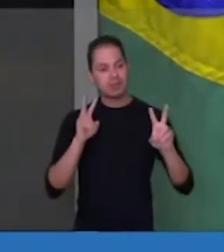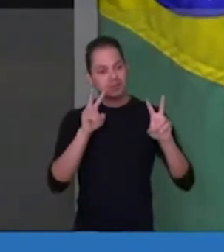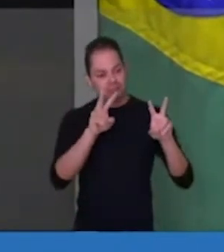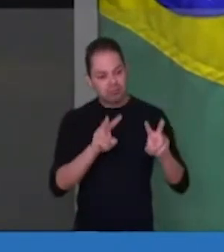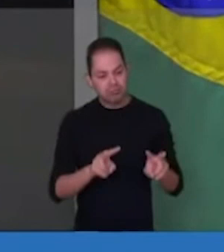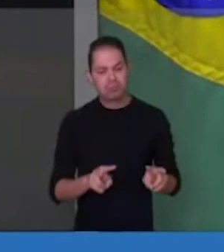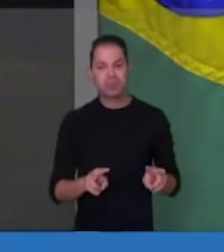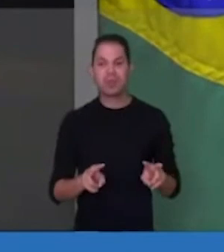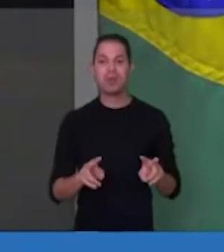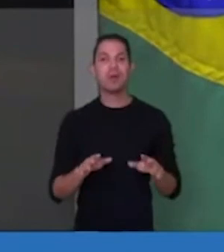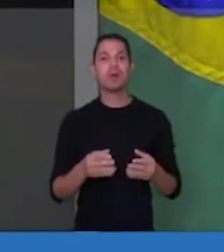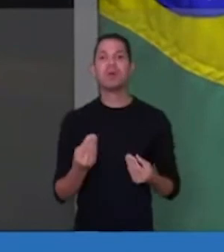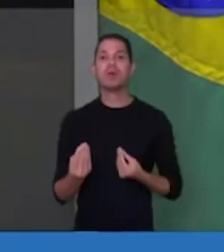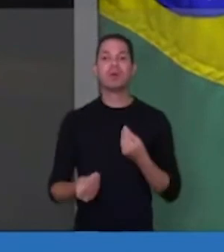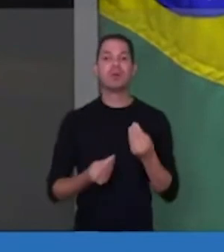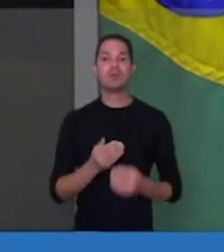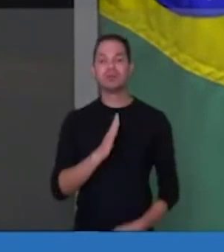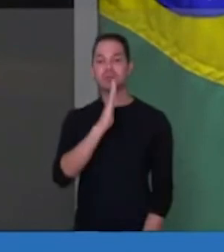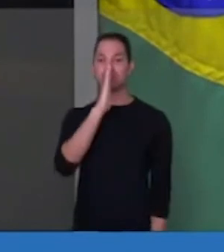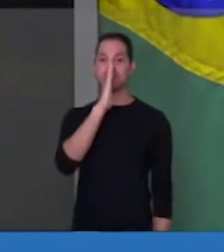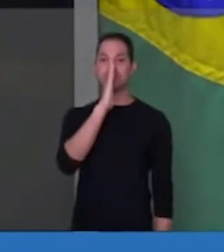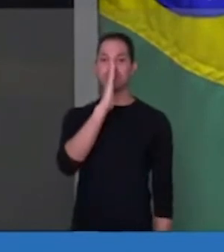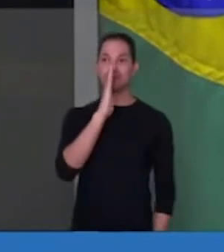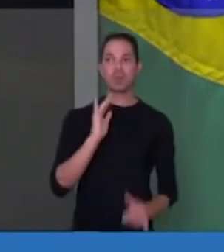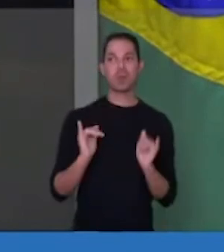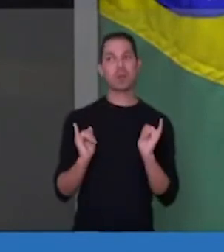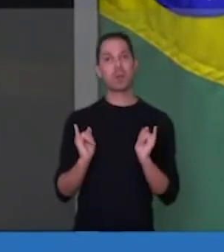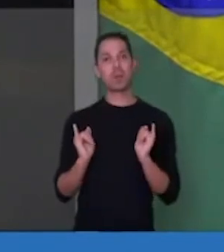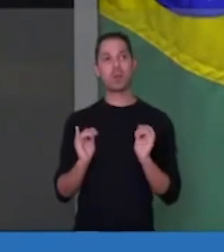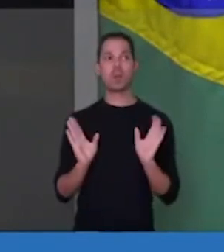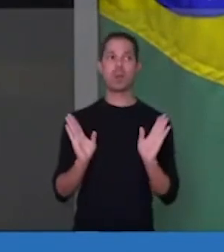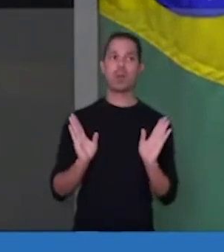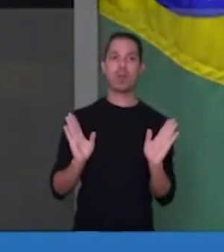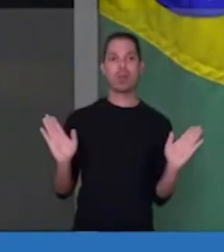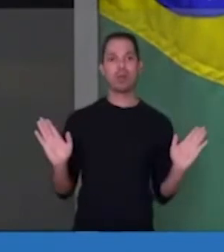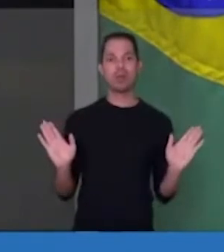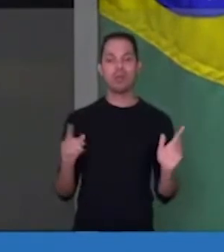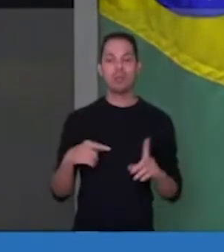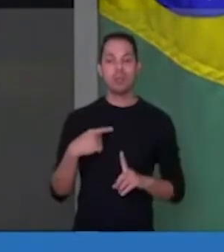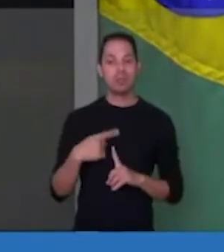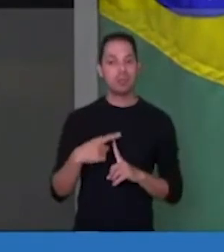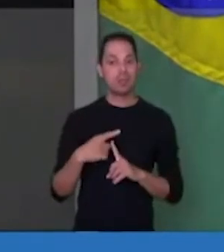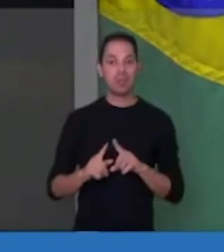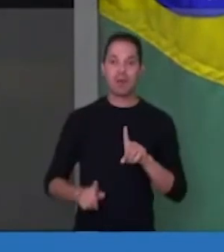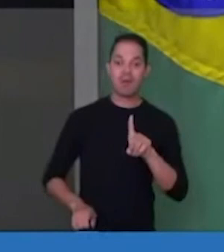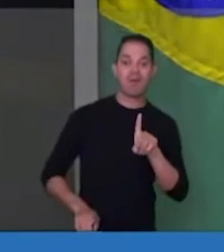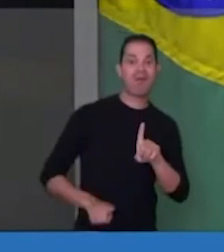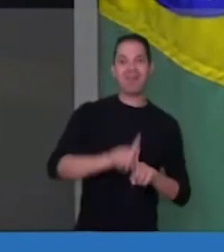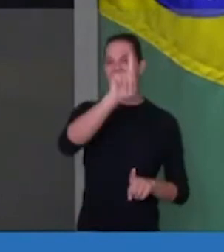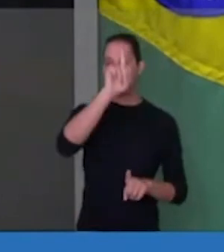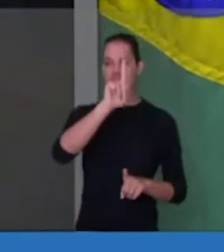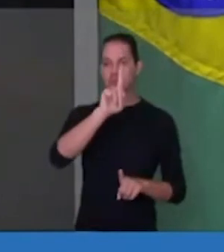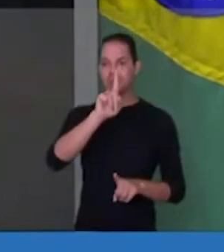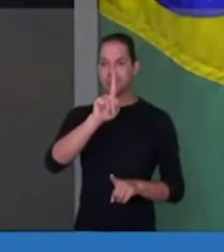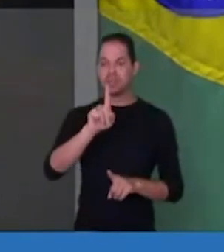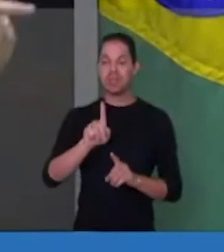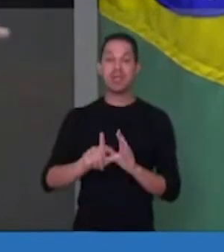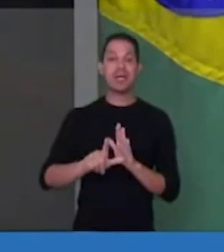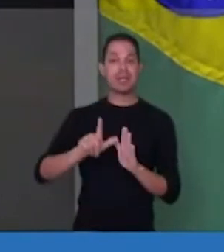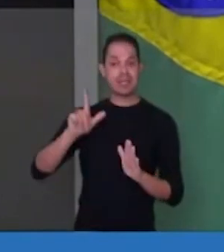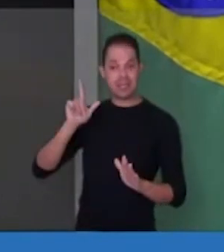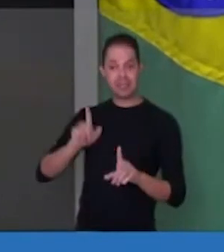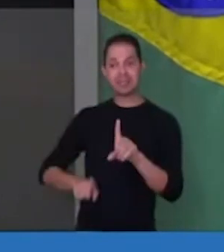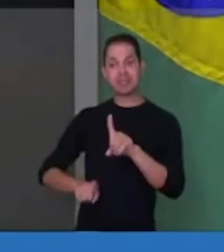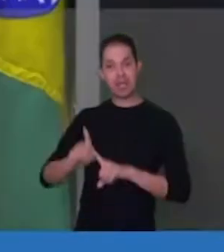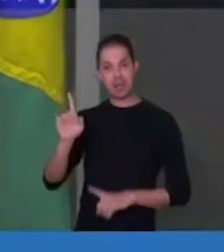estão simplesmente calados, em silêncio. Até mesmo porque bateu o recorde do recorde. Tinha batido o recorde de